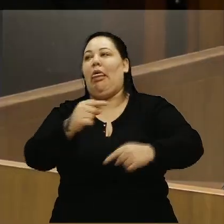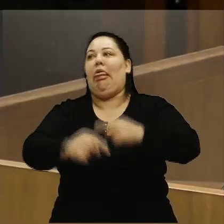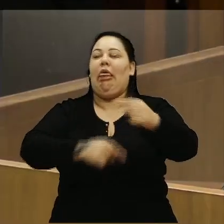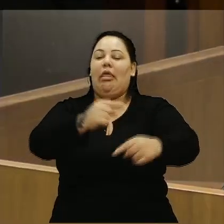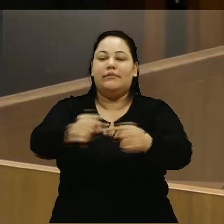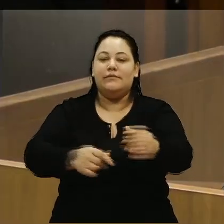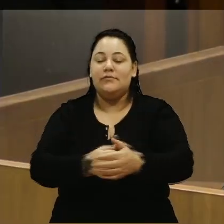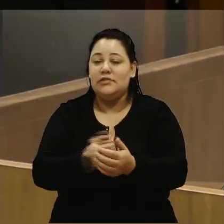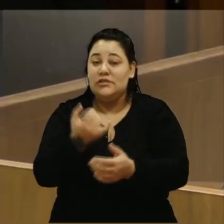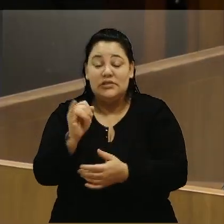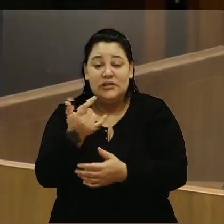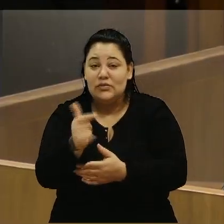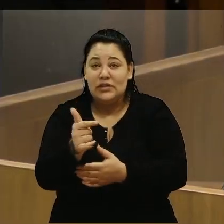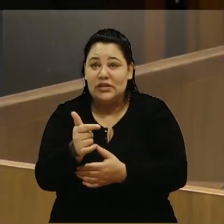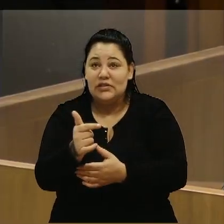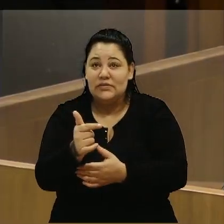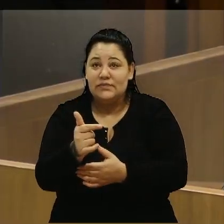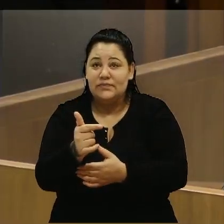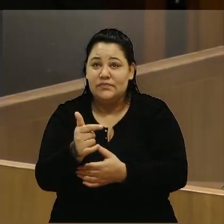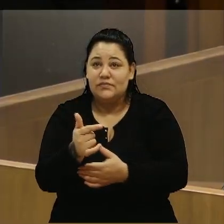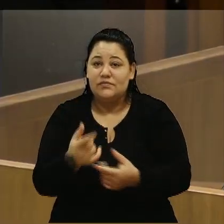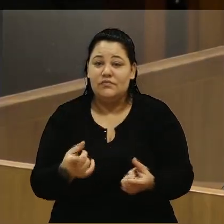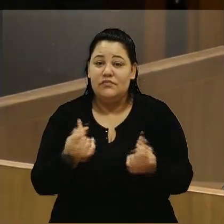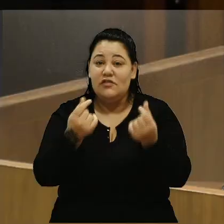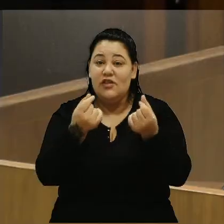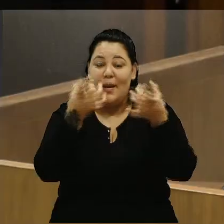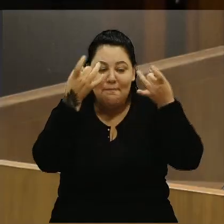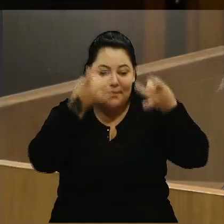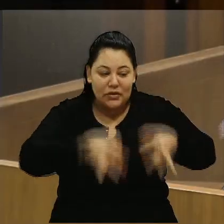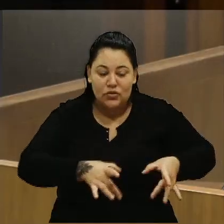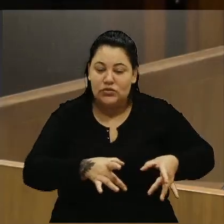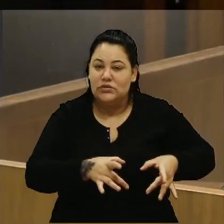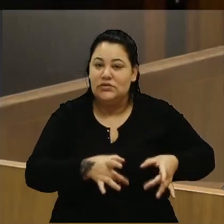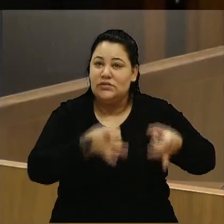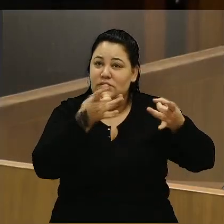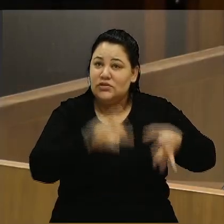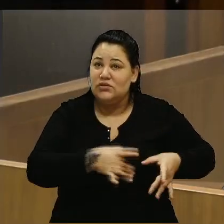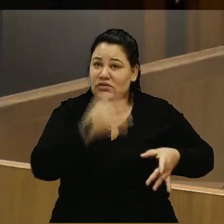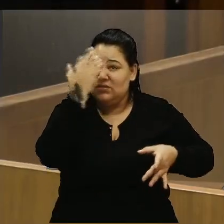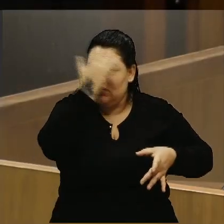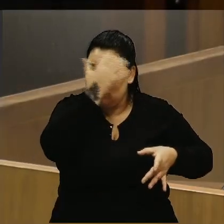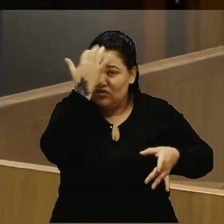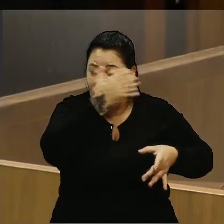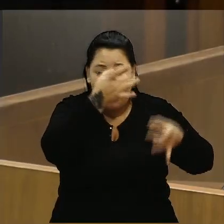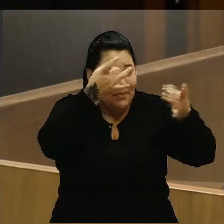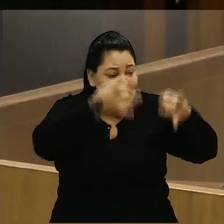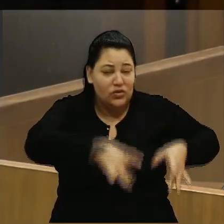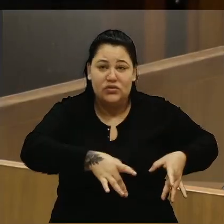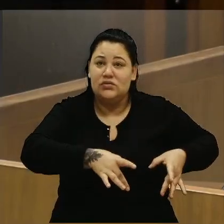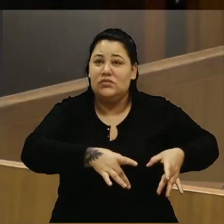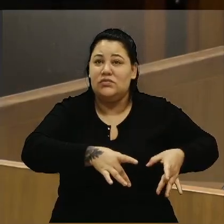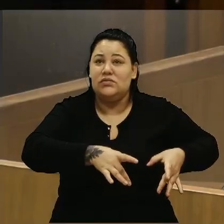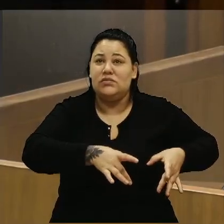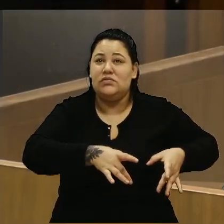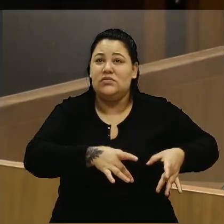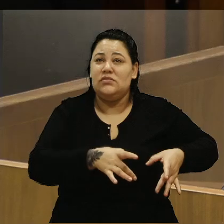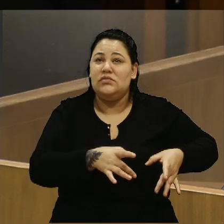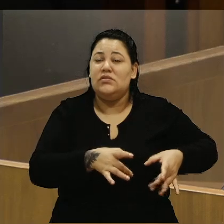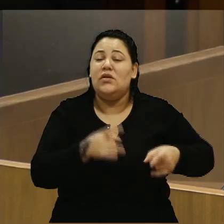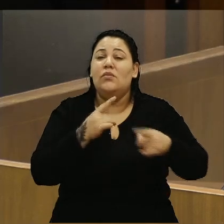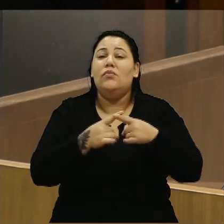dinheiro. Se não tem dinheiro, saiam dos cargos, renuncia, prefeito, renuncia, secretário, se não tem o que fazer. Por